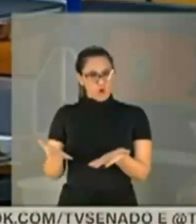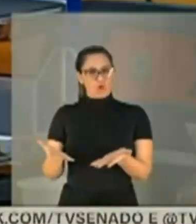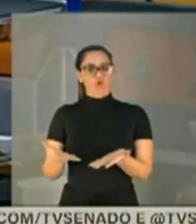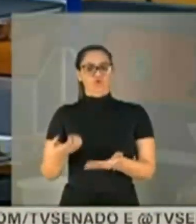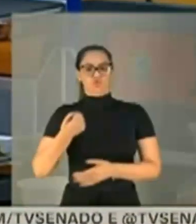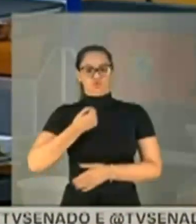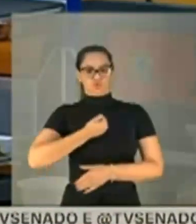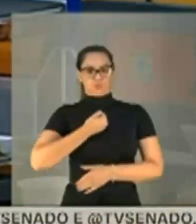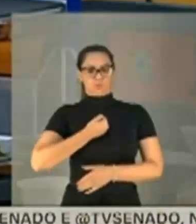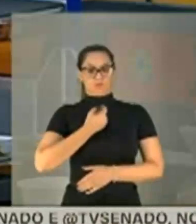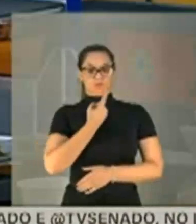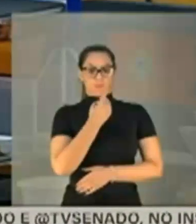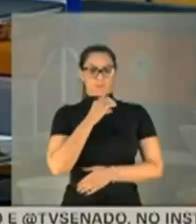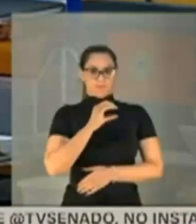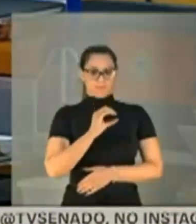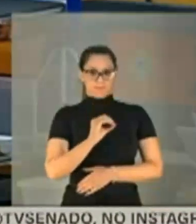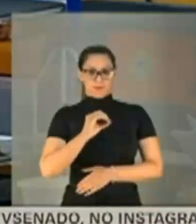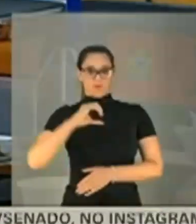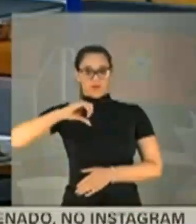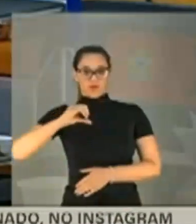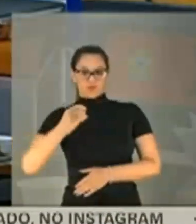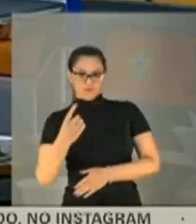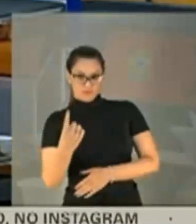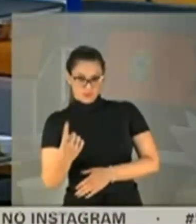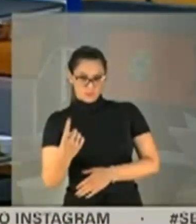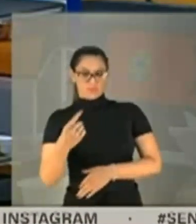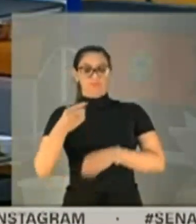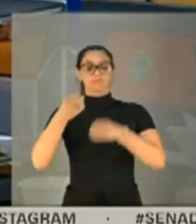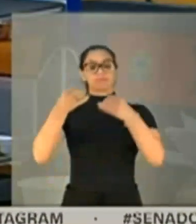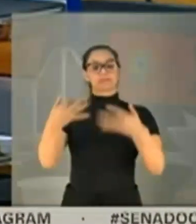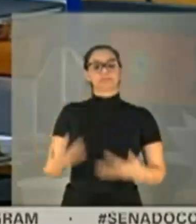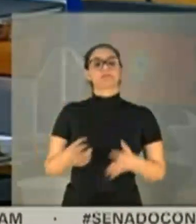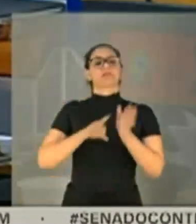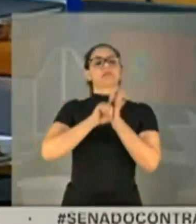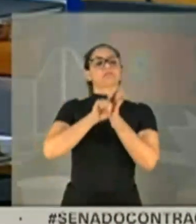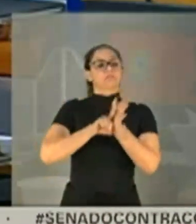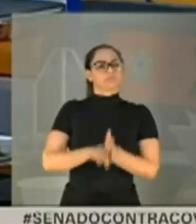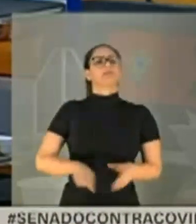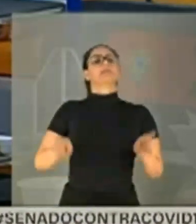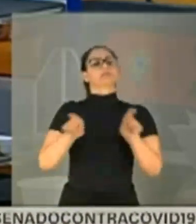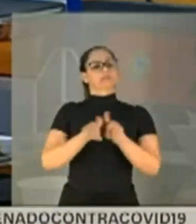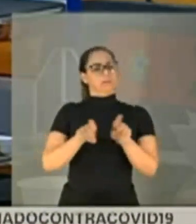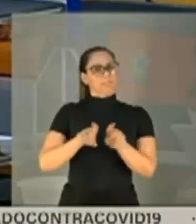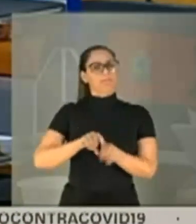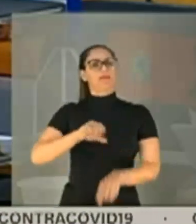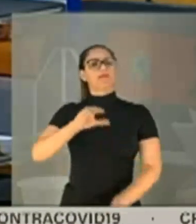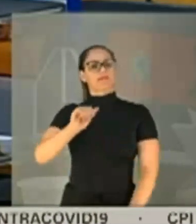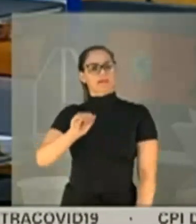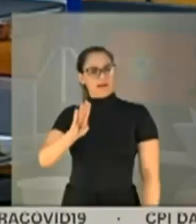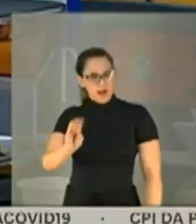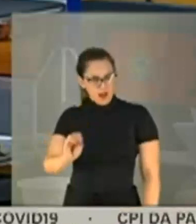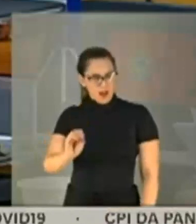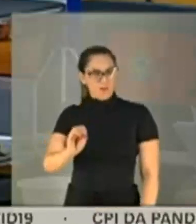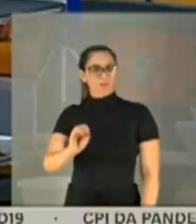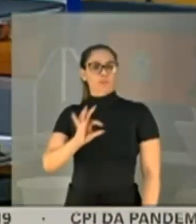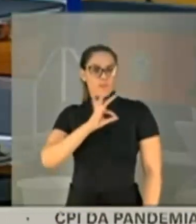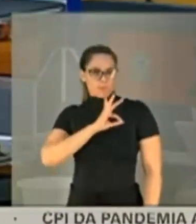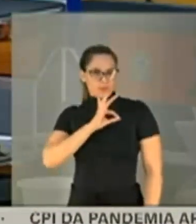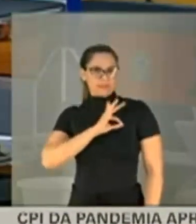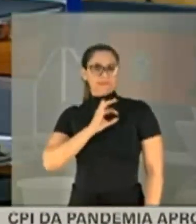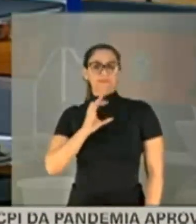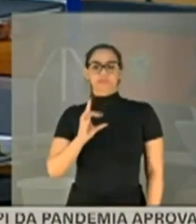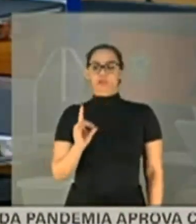número 1091, que faz, se necessário, uma acareação com o cabo Dominguete. Porque nós tivemos